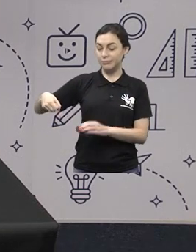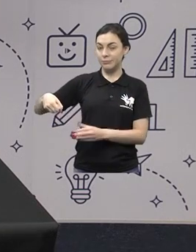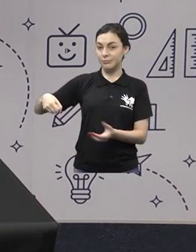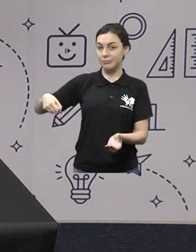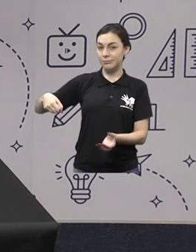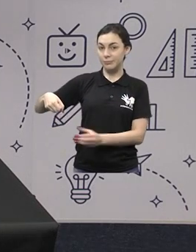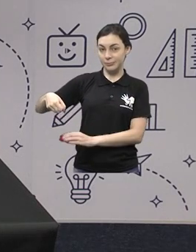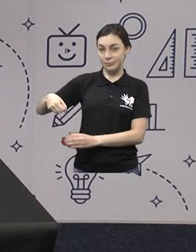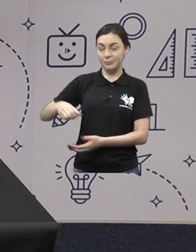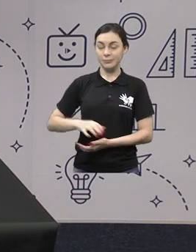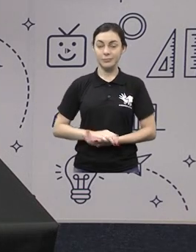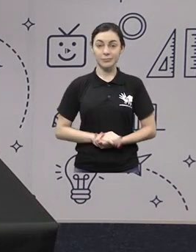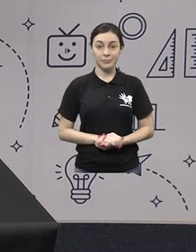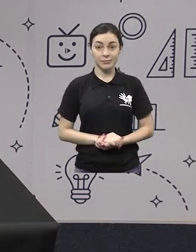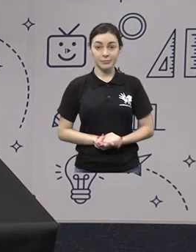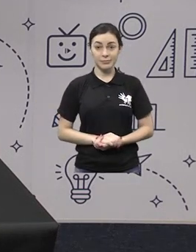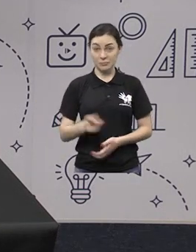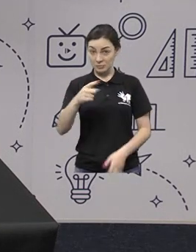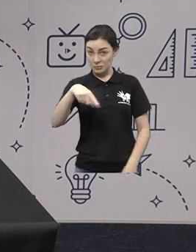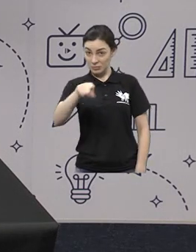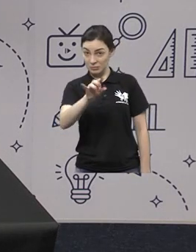nossa cesta.